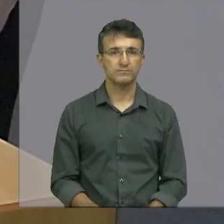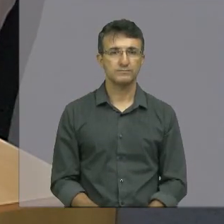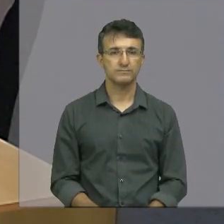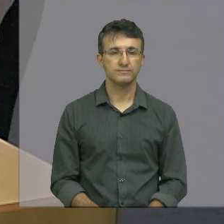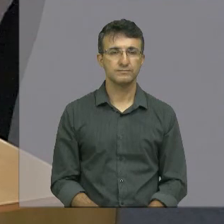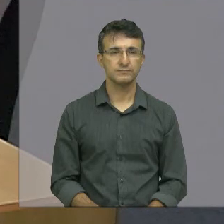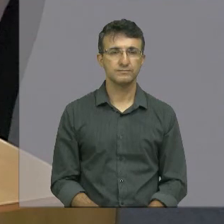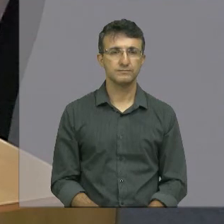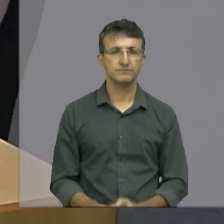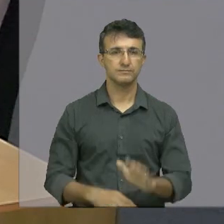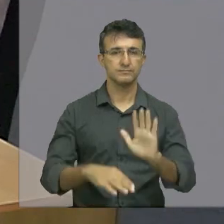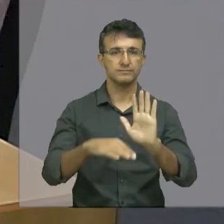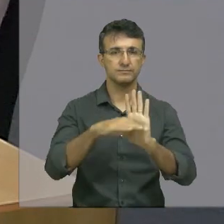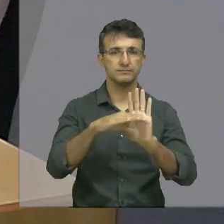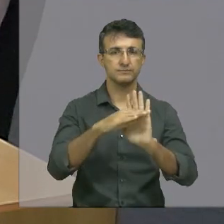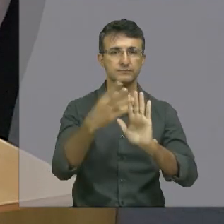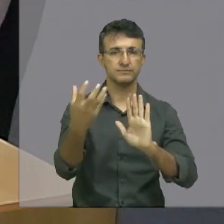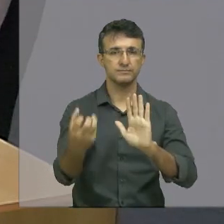unanimidade.